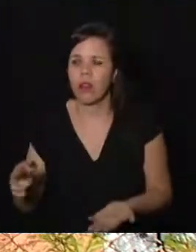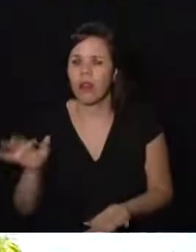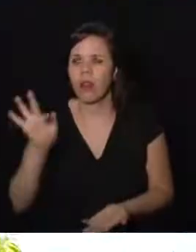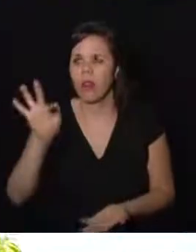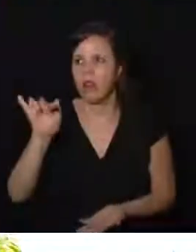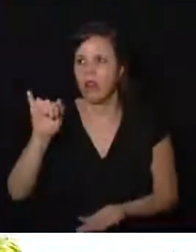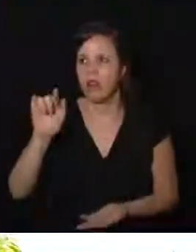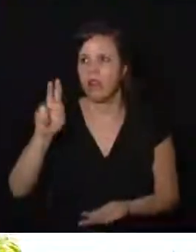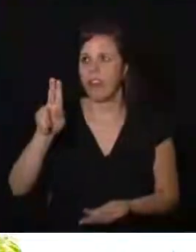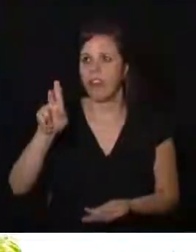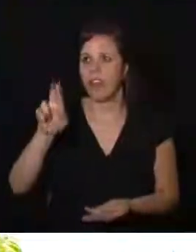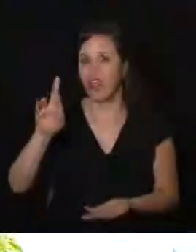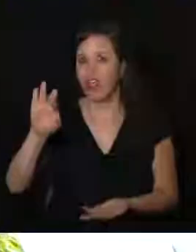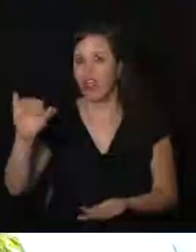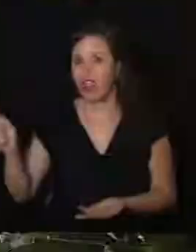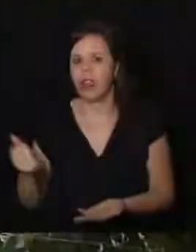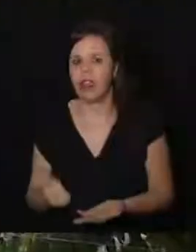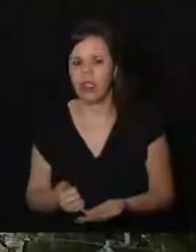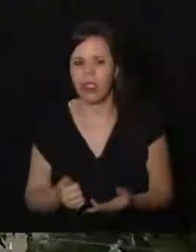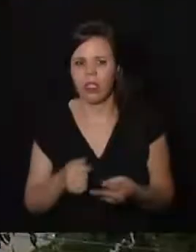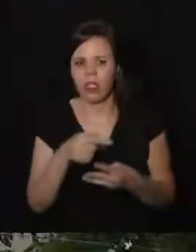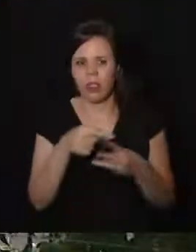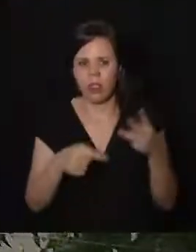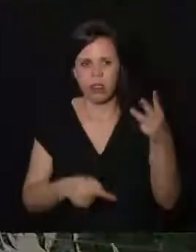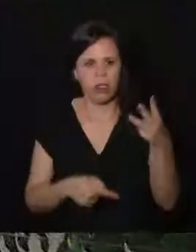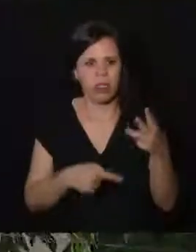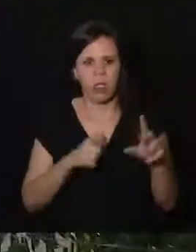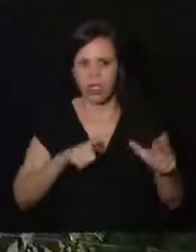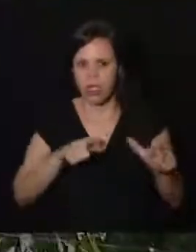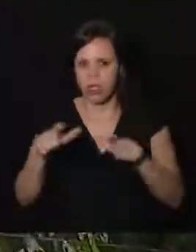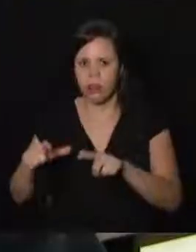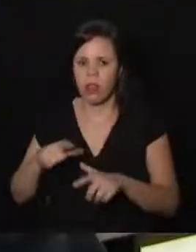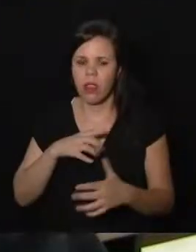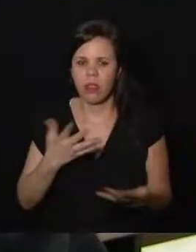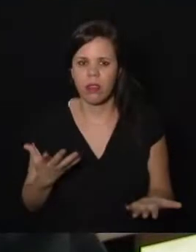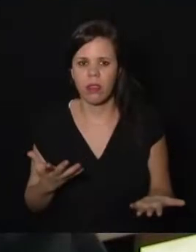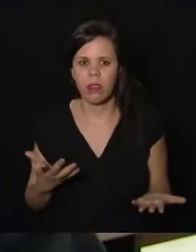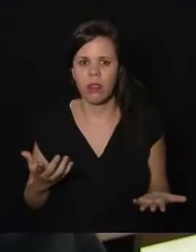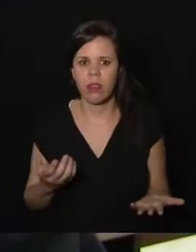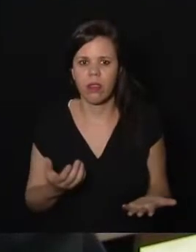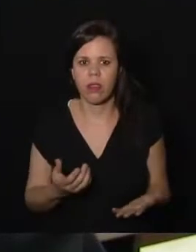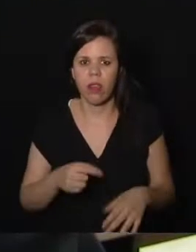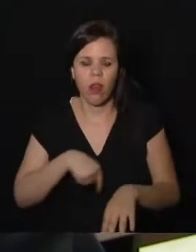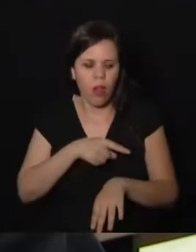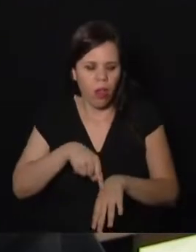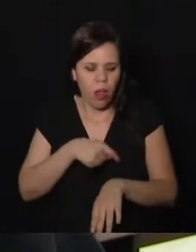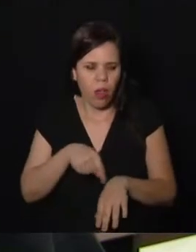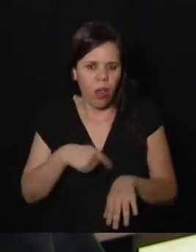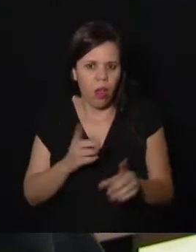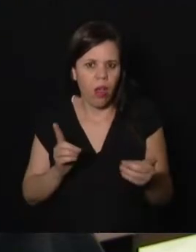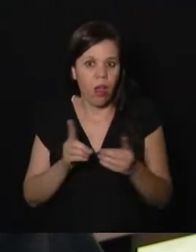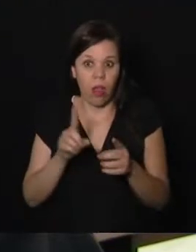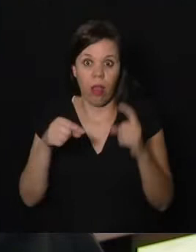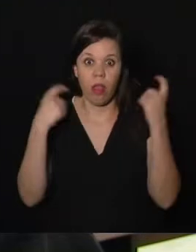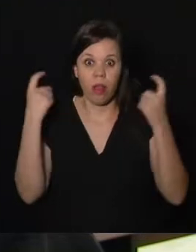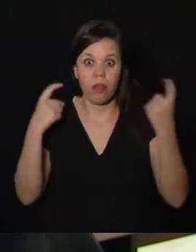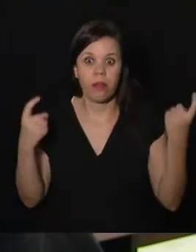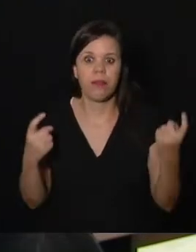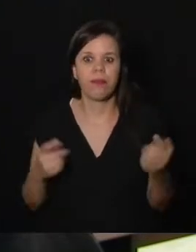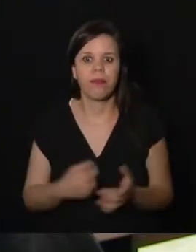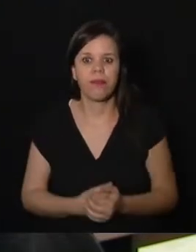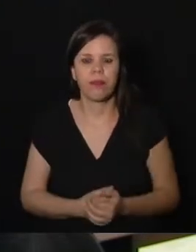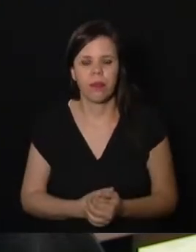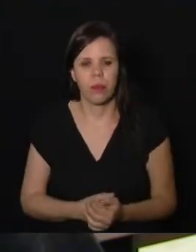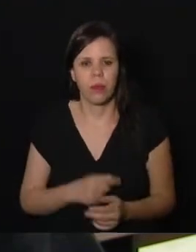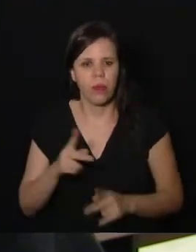além dele, o Santa Odila e o Vila IP estão com a redução na questão do horário da farmácia. Isso é preocupante porque